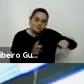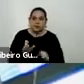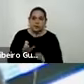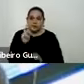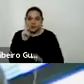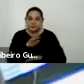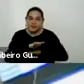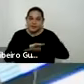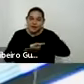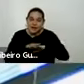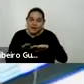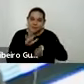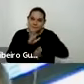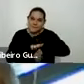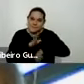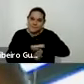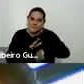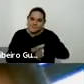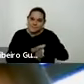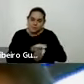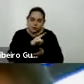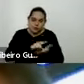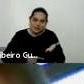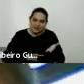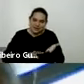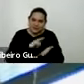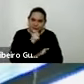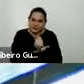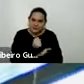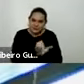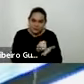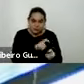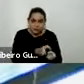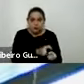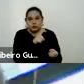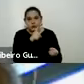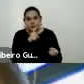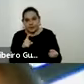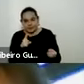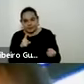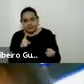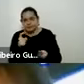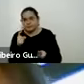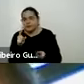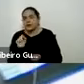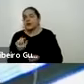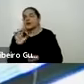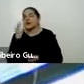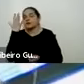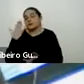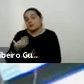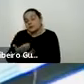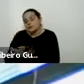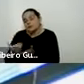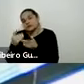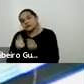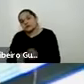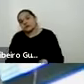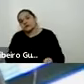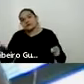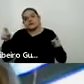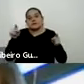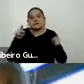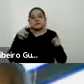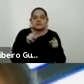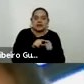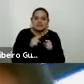contrato e redução, as empresas começaram a retomar no setor de peças que fornece para a montadora. Começaram a retomar a sua